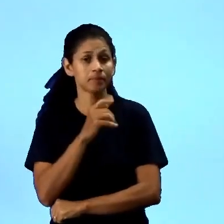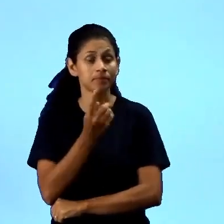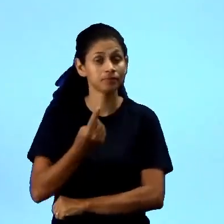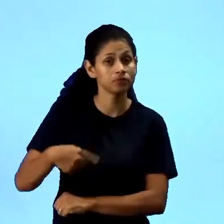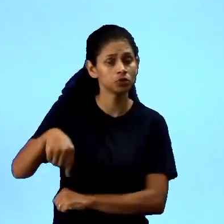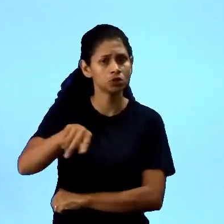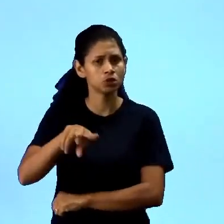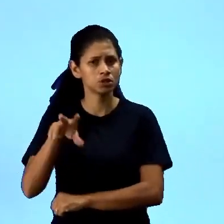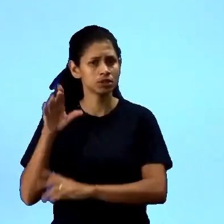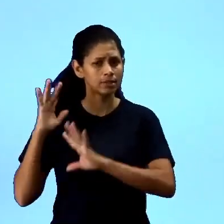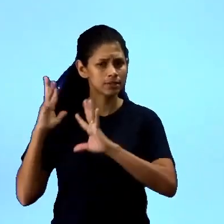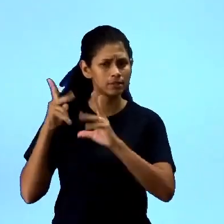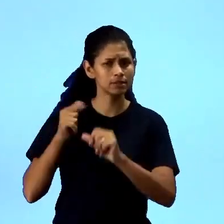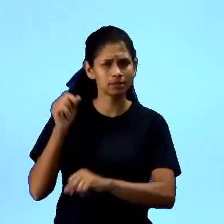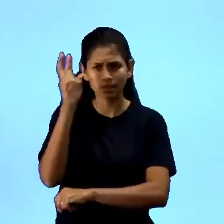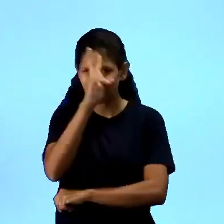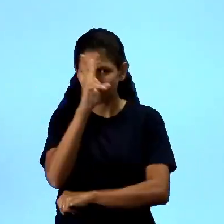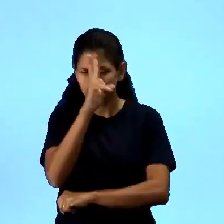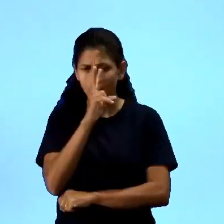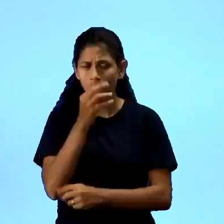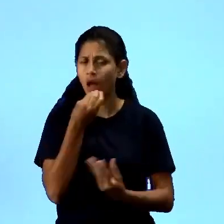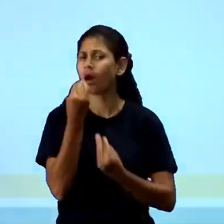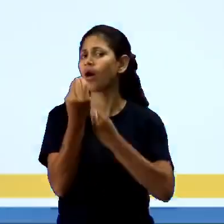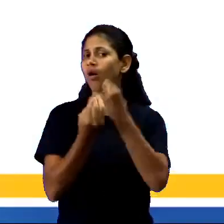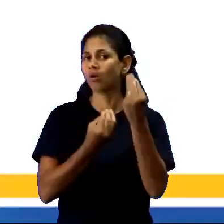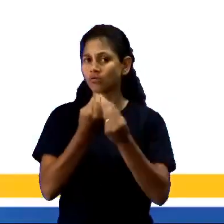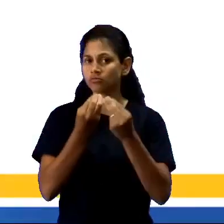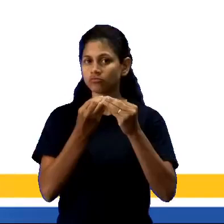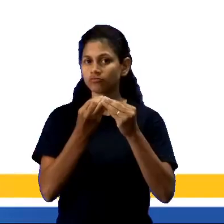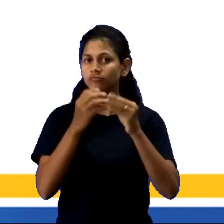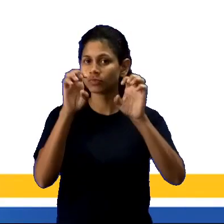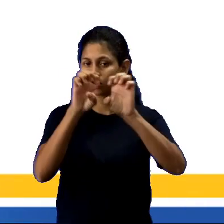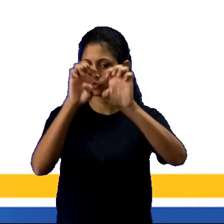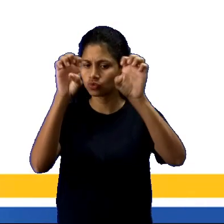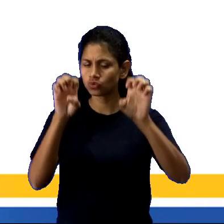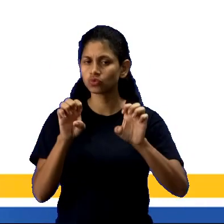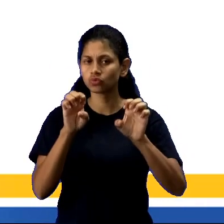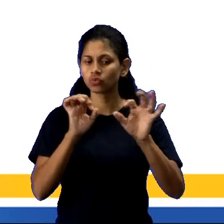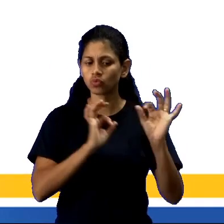relembrarem como é a organização de um texto legal.